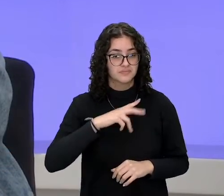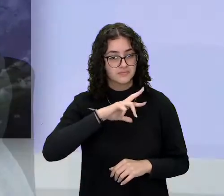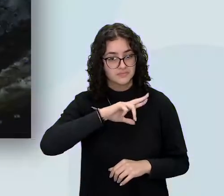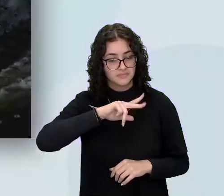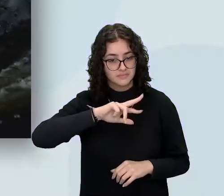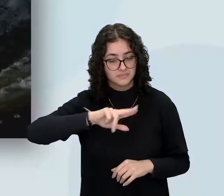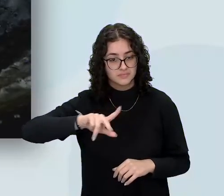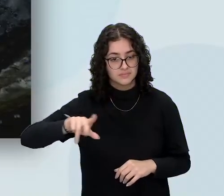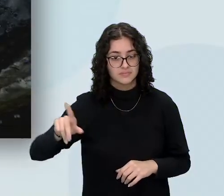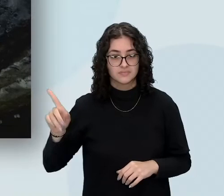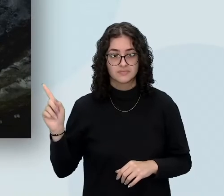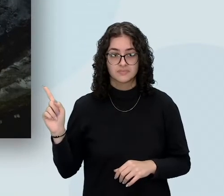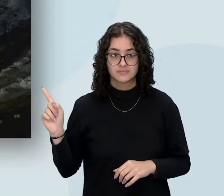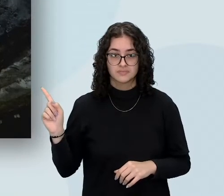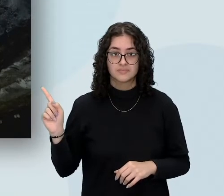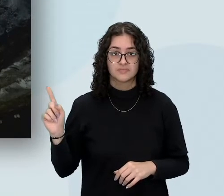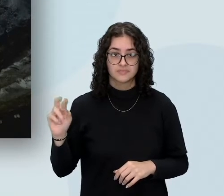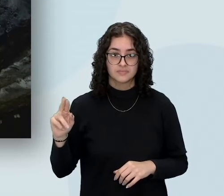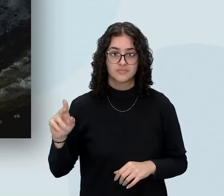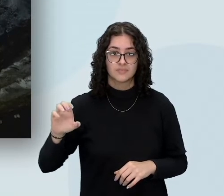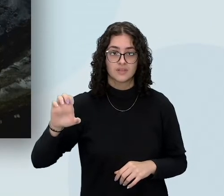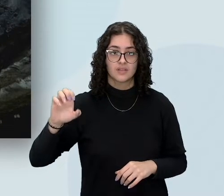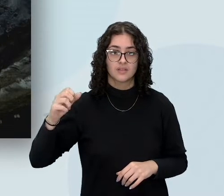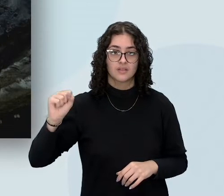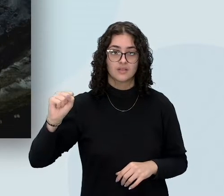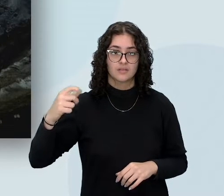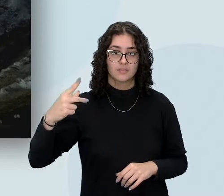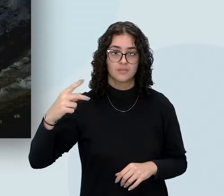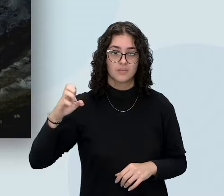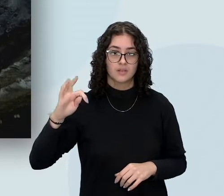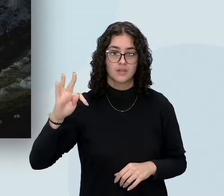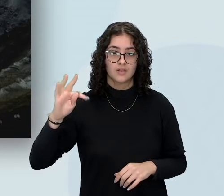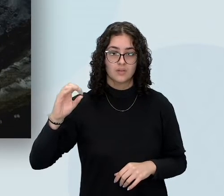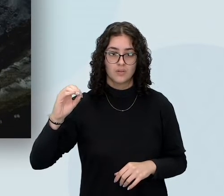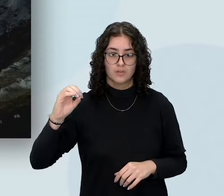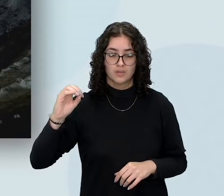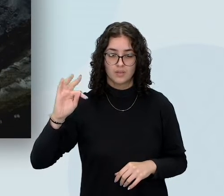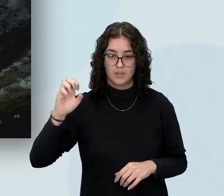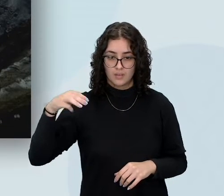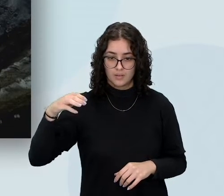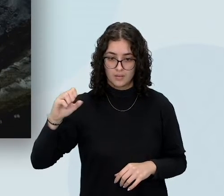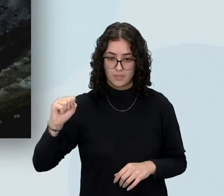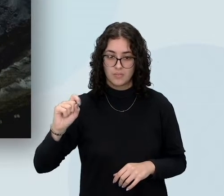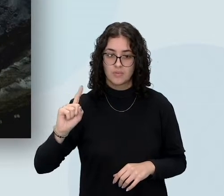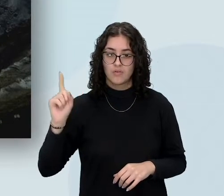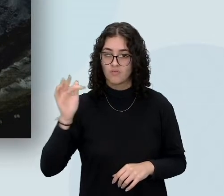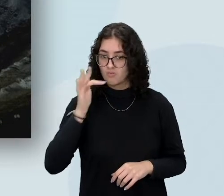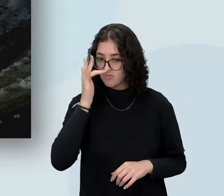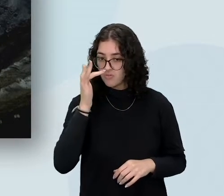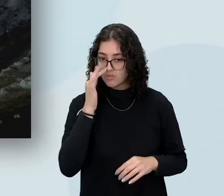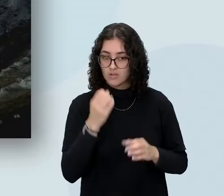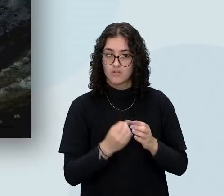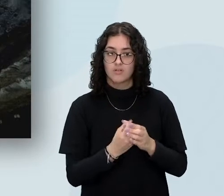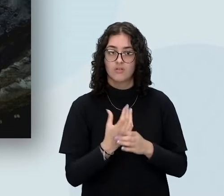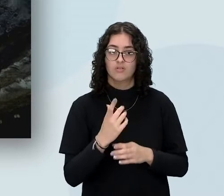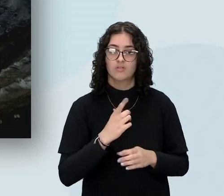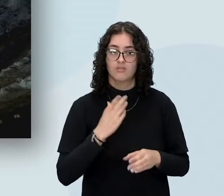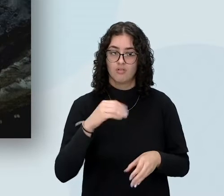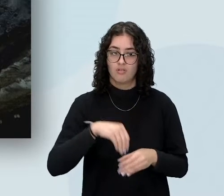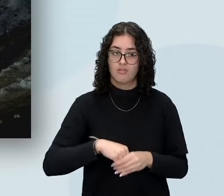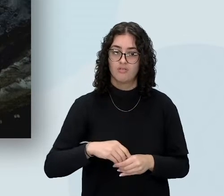alguns espeleotemas de formações de flores que são constituídas de aragonita, calcita ou